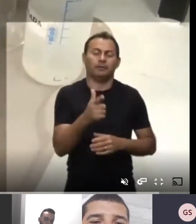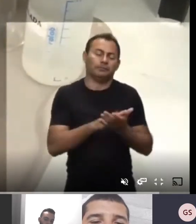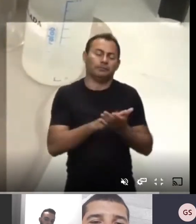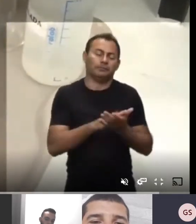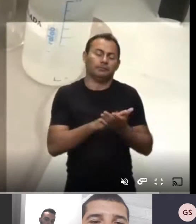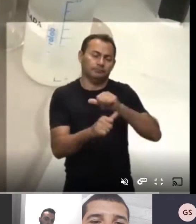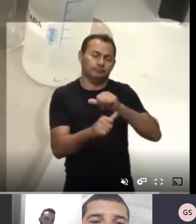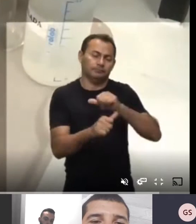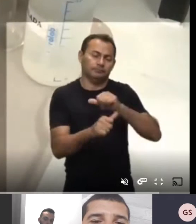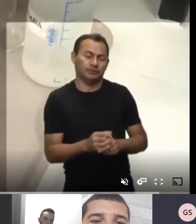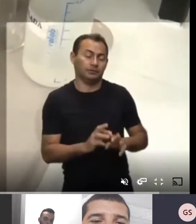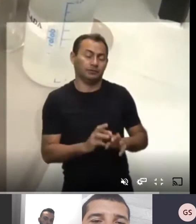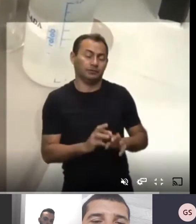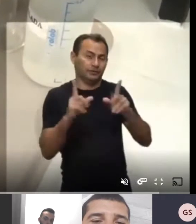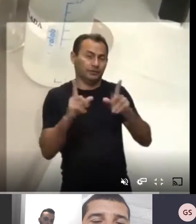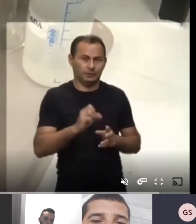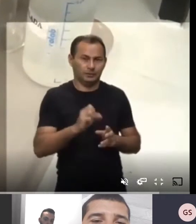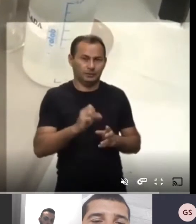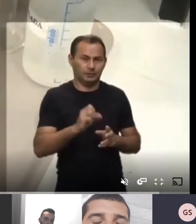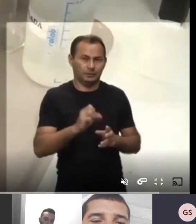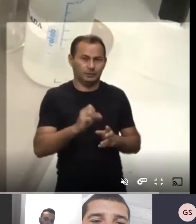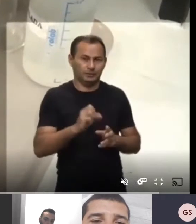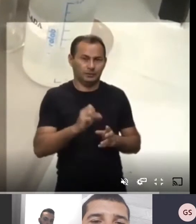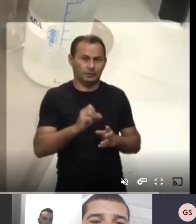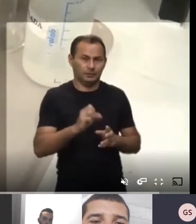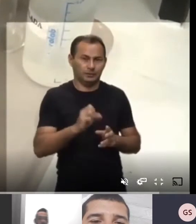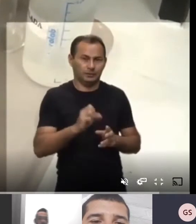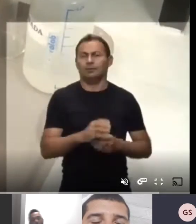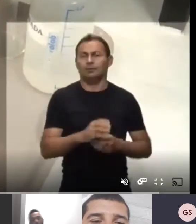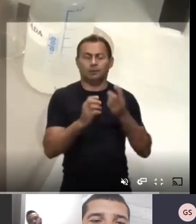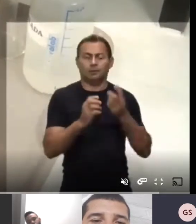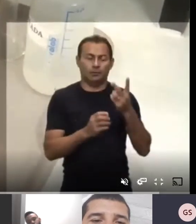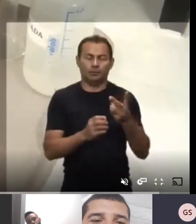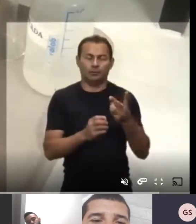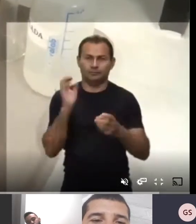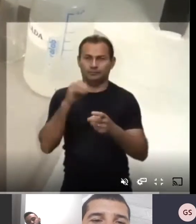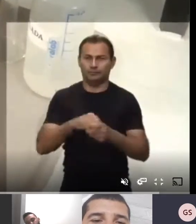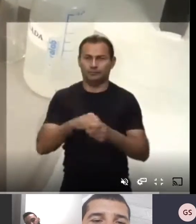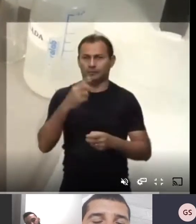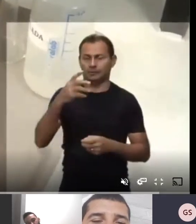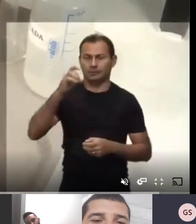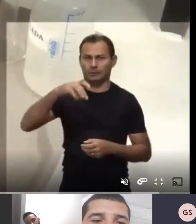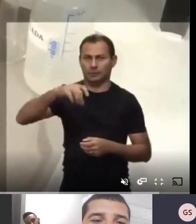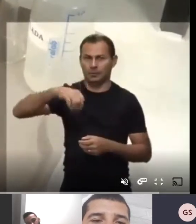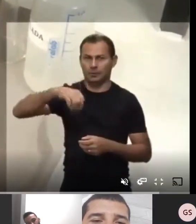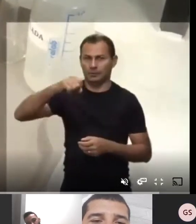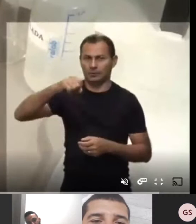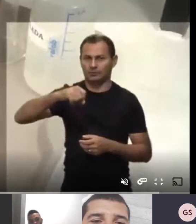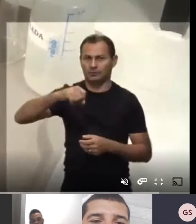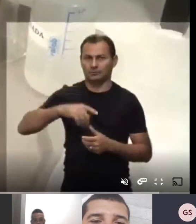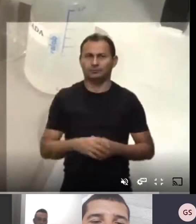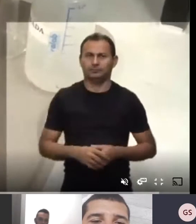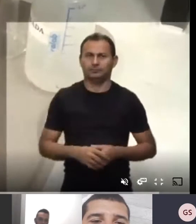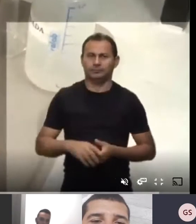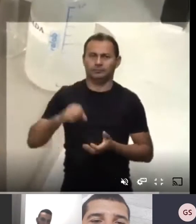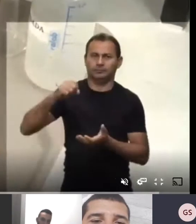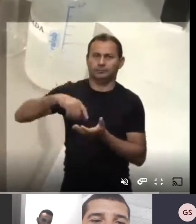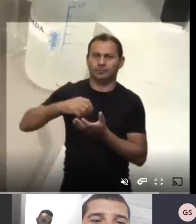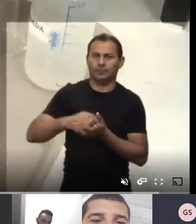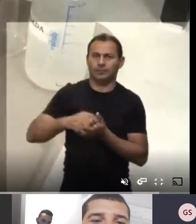eu pegar o alaranjado de metila, vou fazer a mesma coisa no outro becker. Colocar